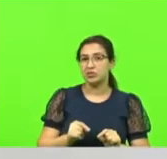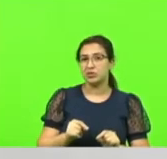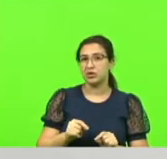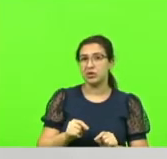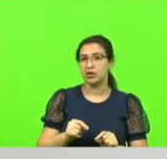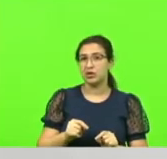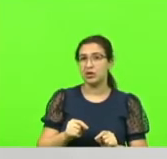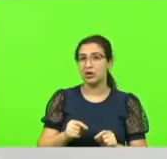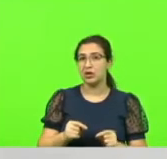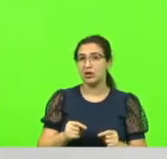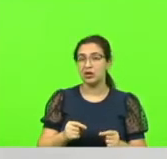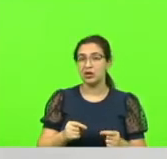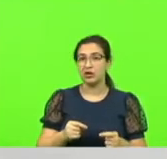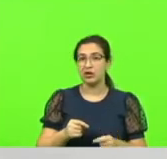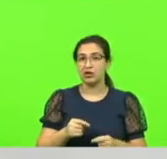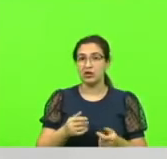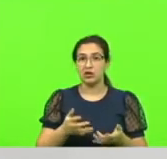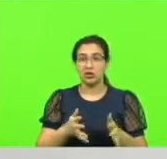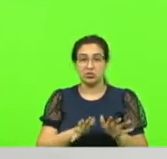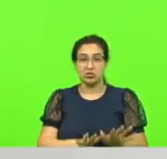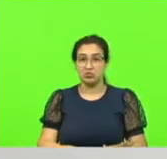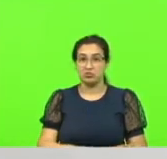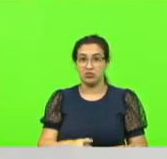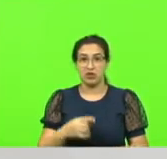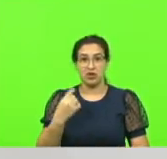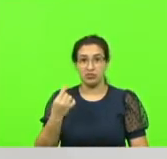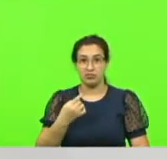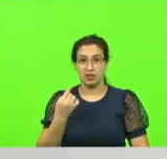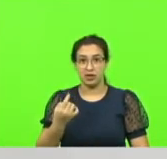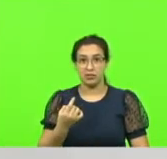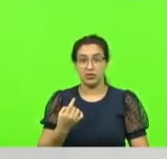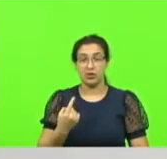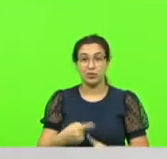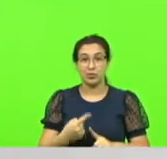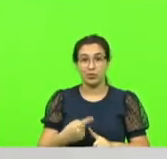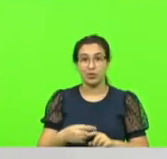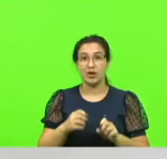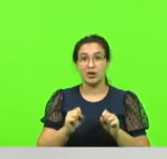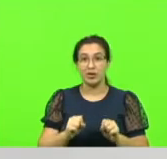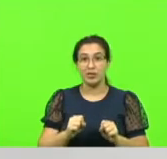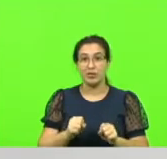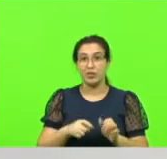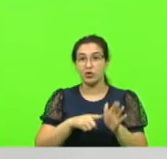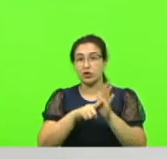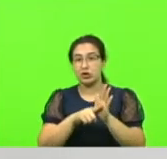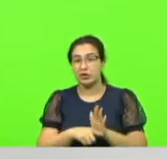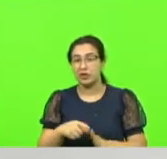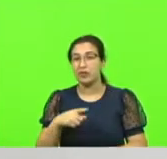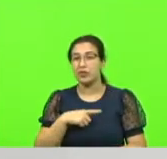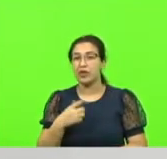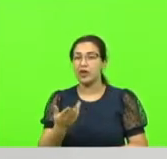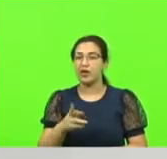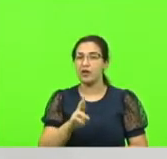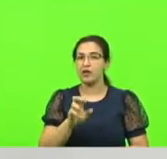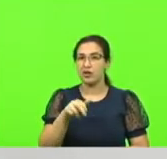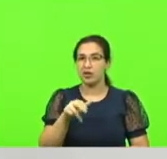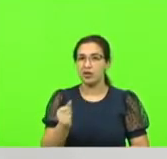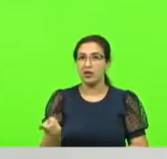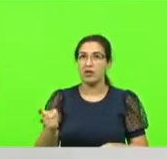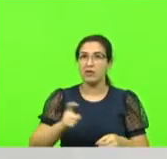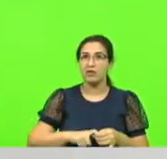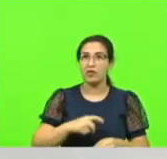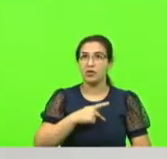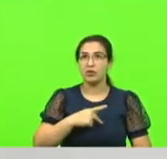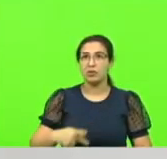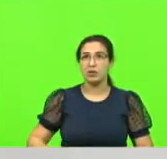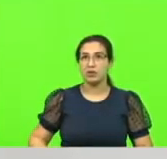renunciar o mandato para não ser cassado. Deputado Felipe Estevão, Renan Calheiros volta para ser o presidente do